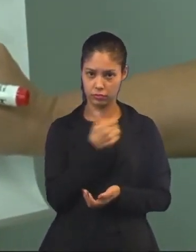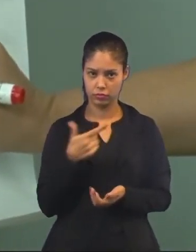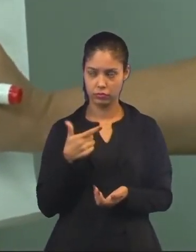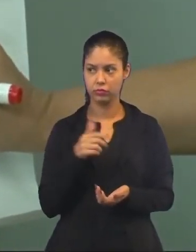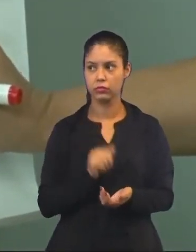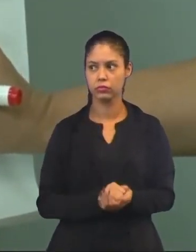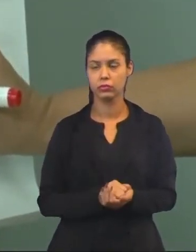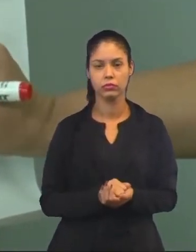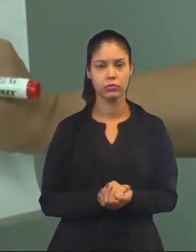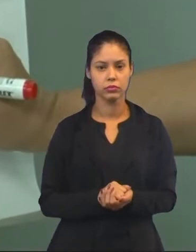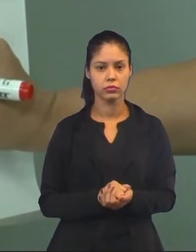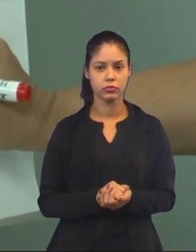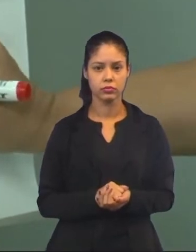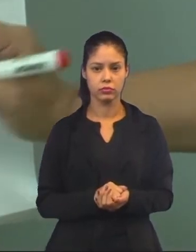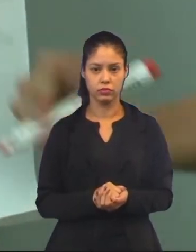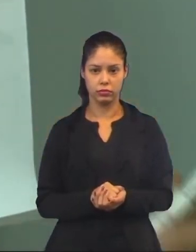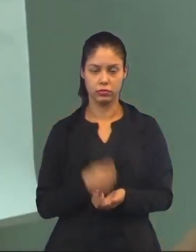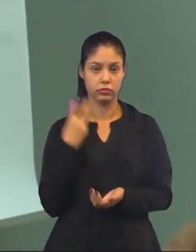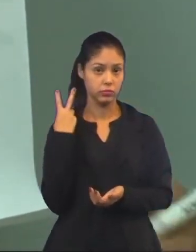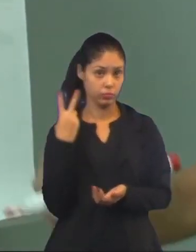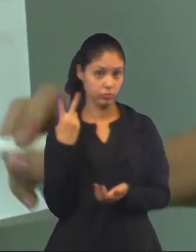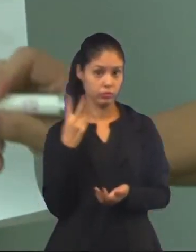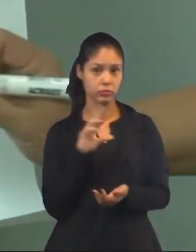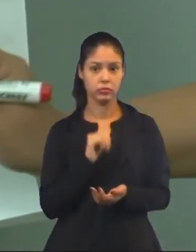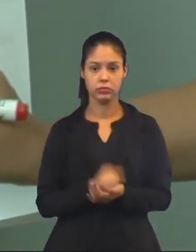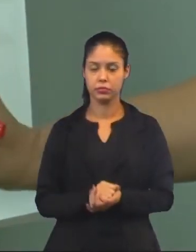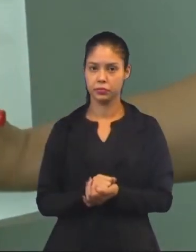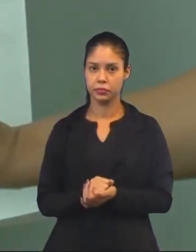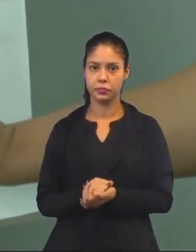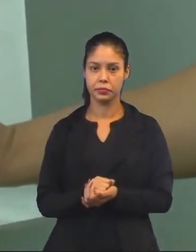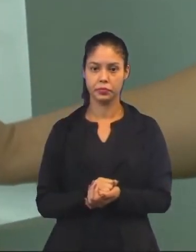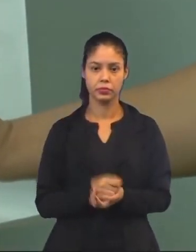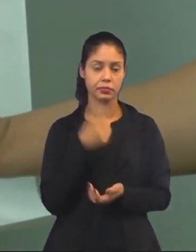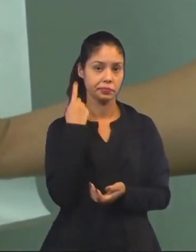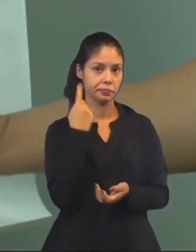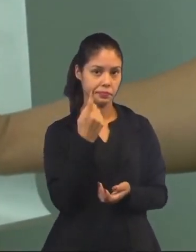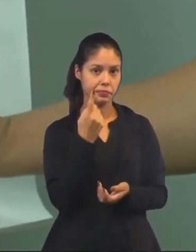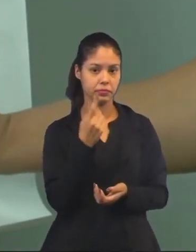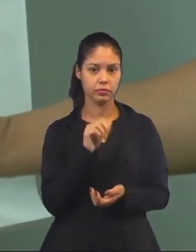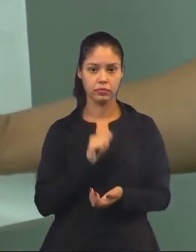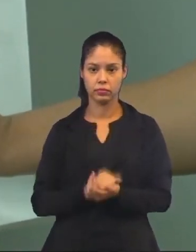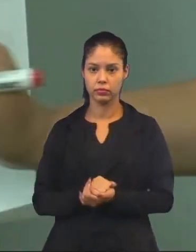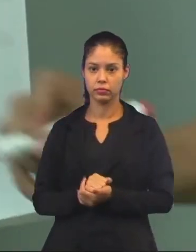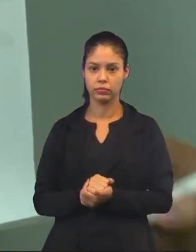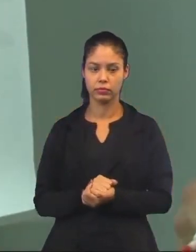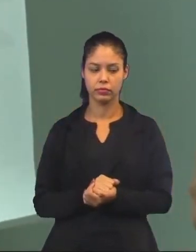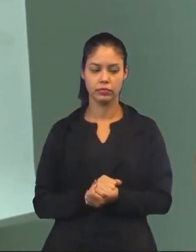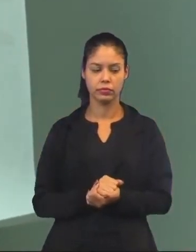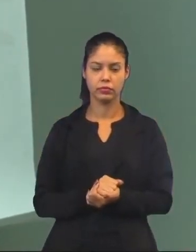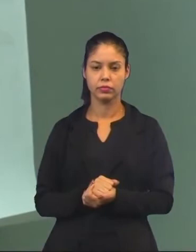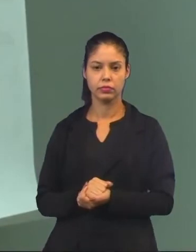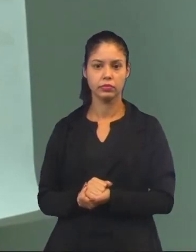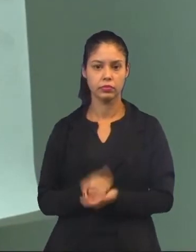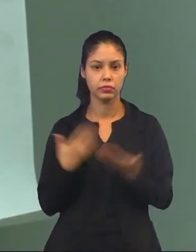12? No número 12, apenas 2. E quantas dezenas? Apenas 1.